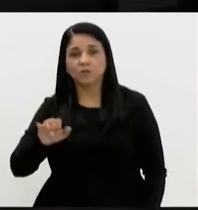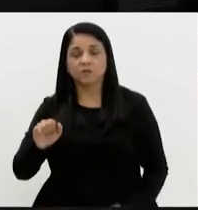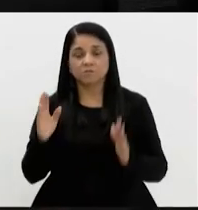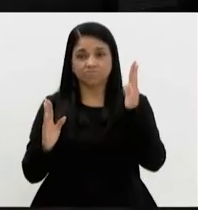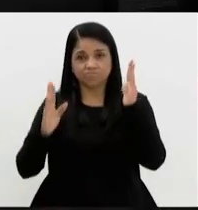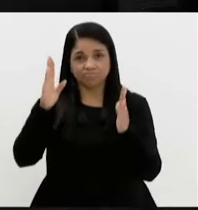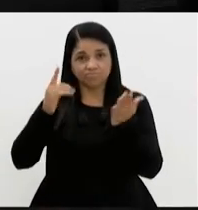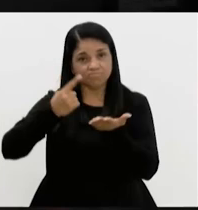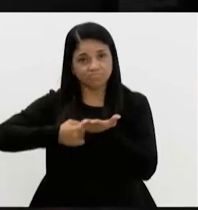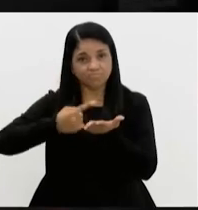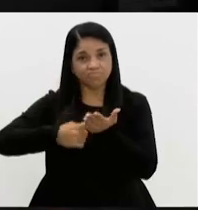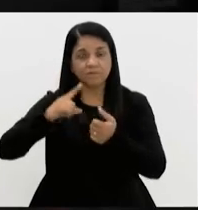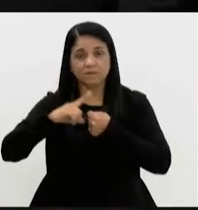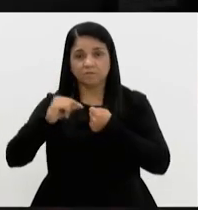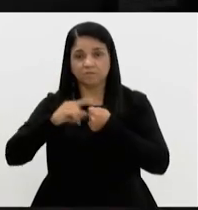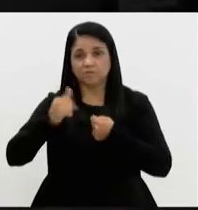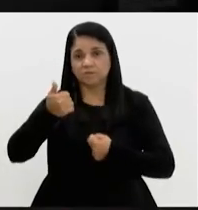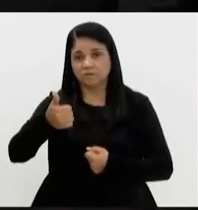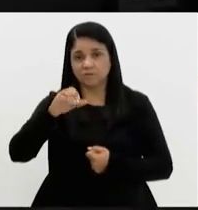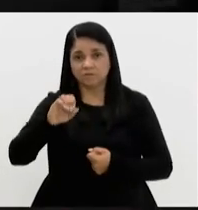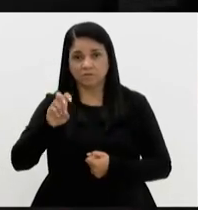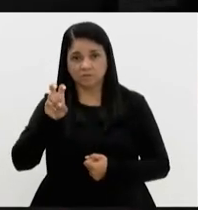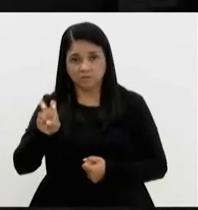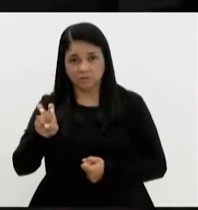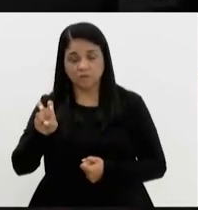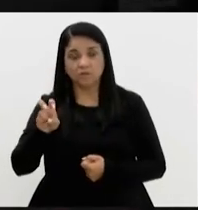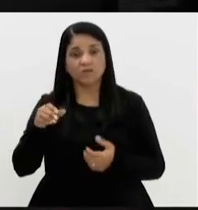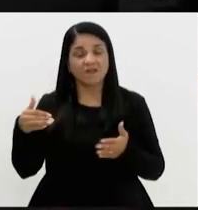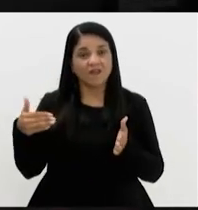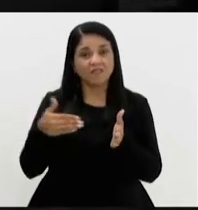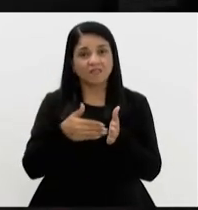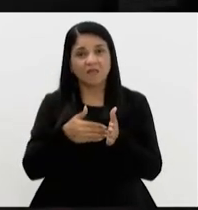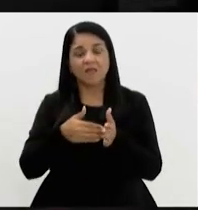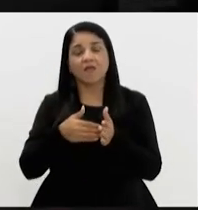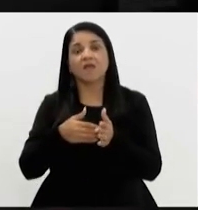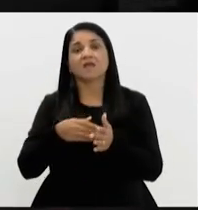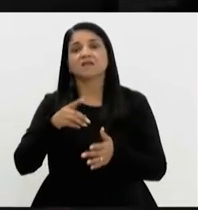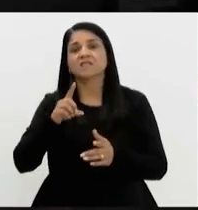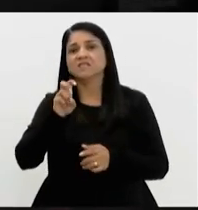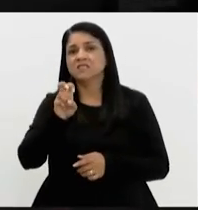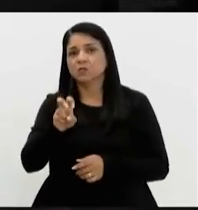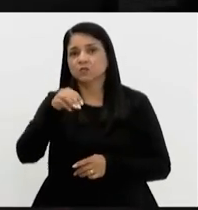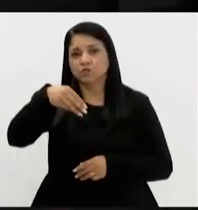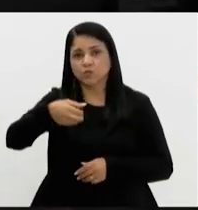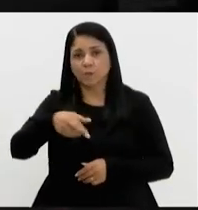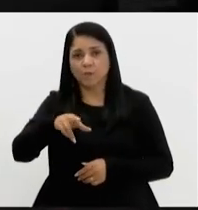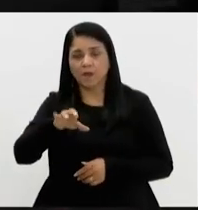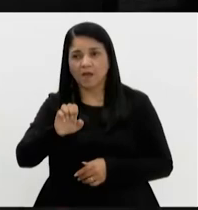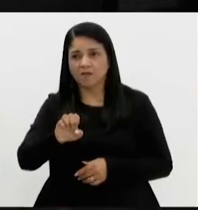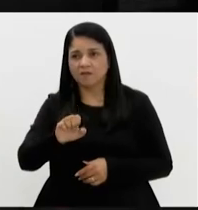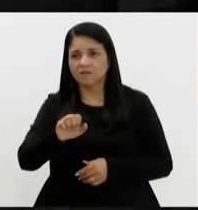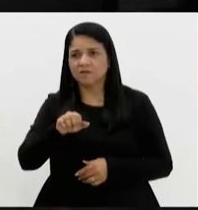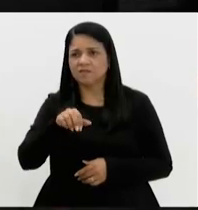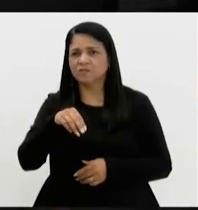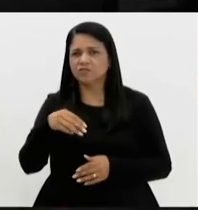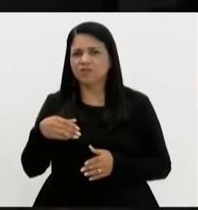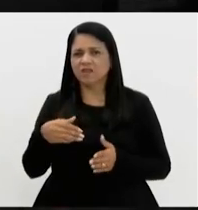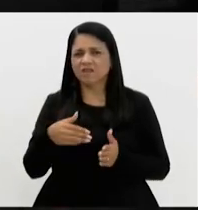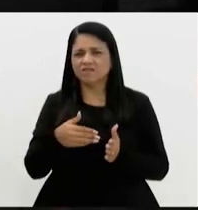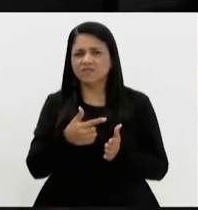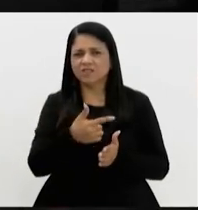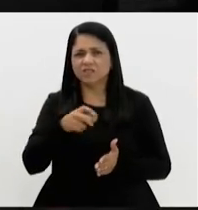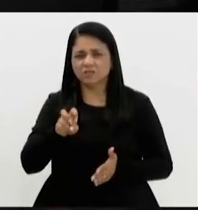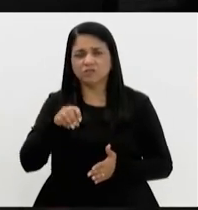105 da Lei das eleições que até o dia 5 de Março as eleições devem estar estabelecidas formalizadas